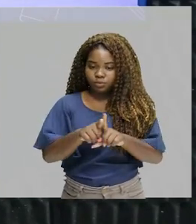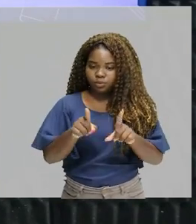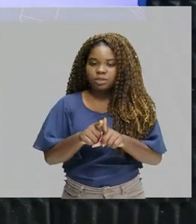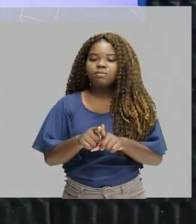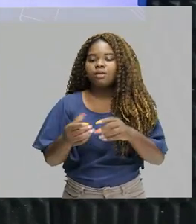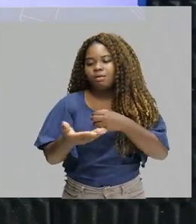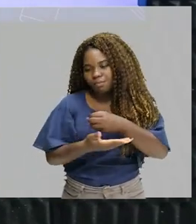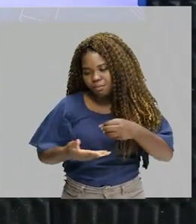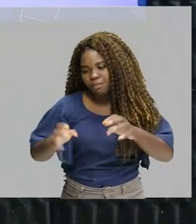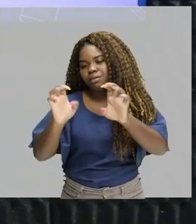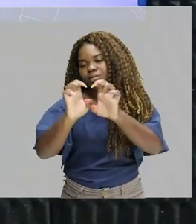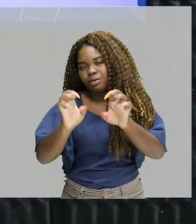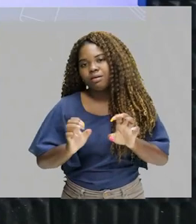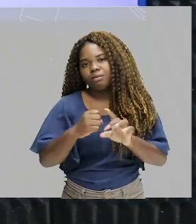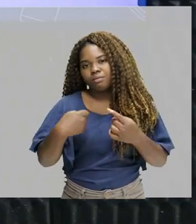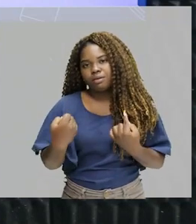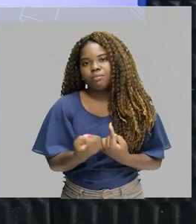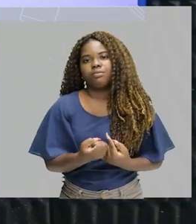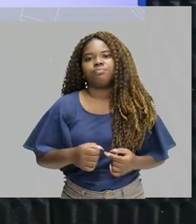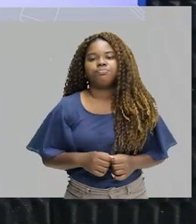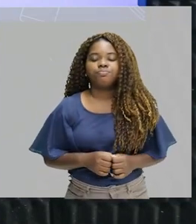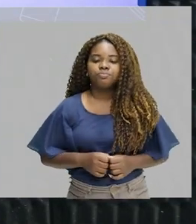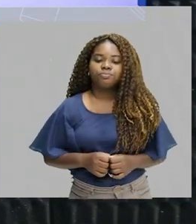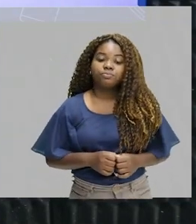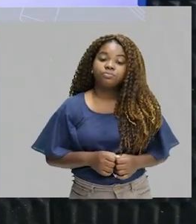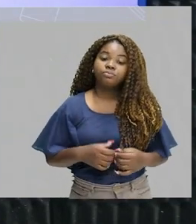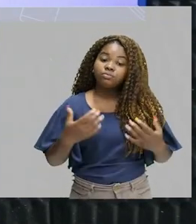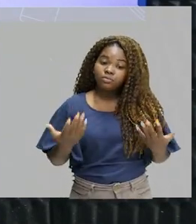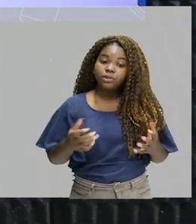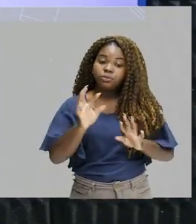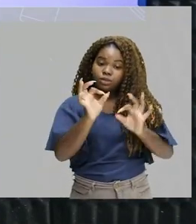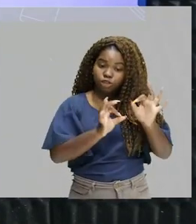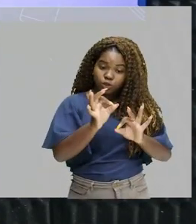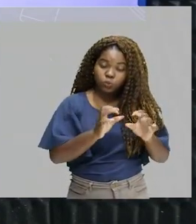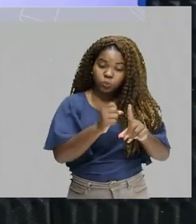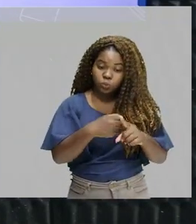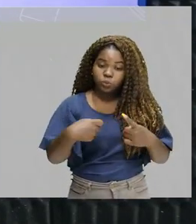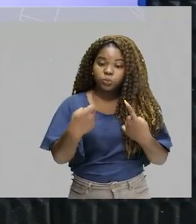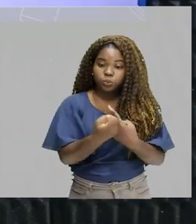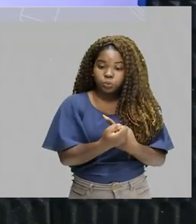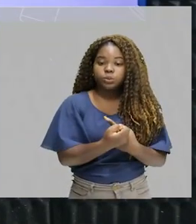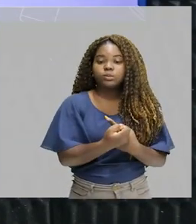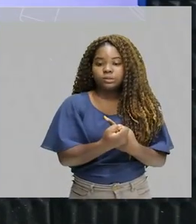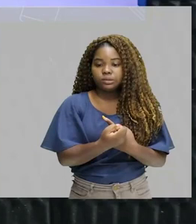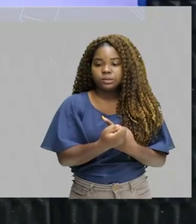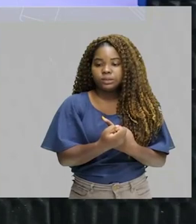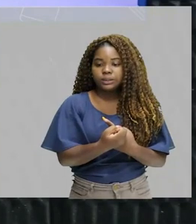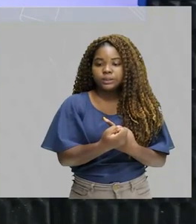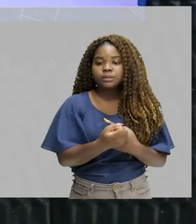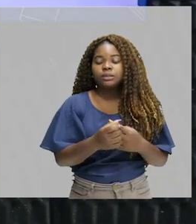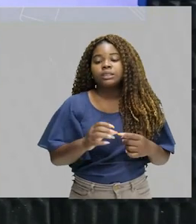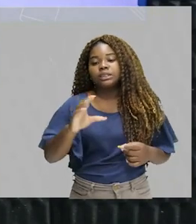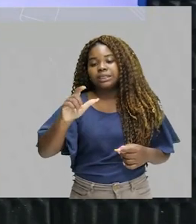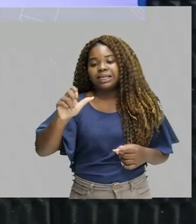infraestrutura que existe na sociedade por esse critério a sociedade de classes que é a nossa que a